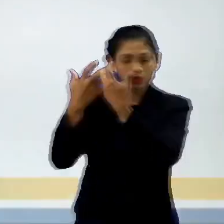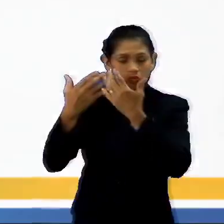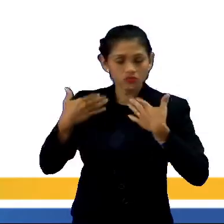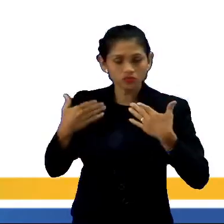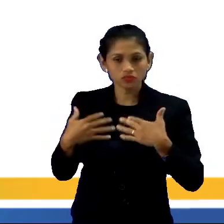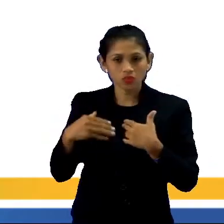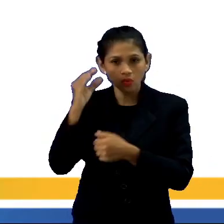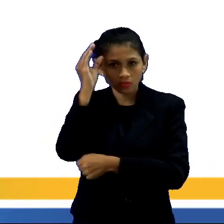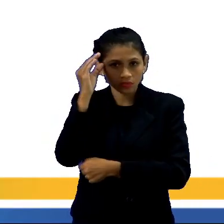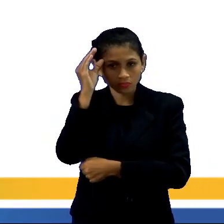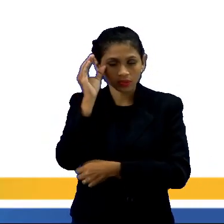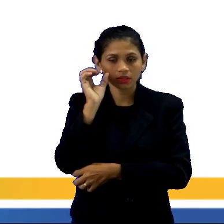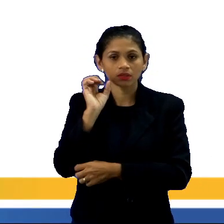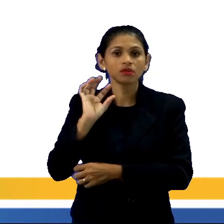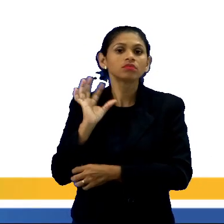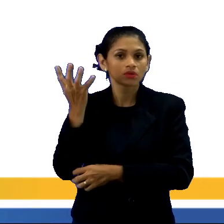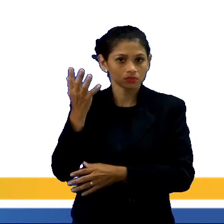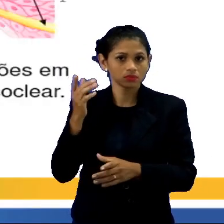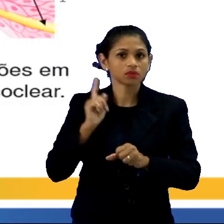que está acontecendo naquele momento.